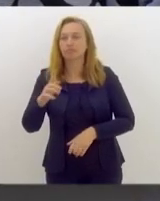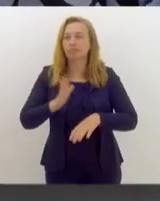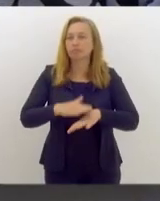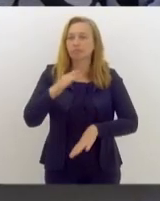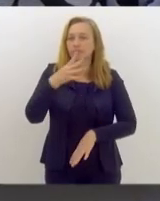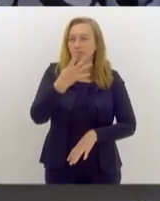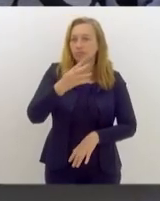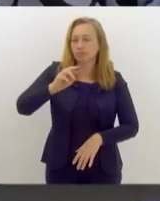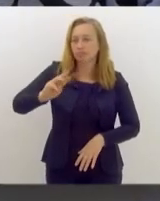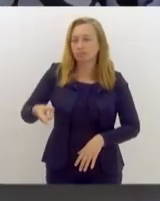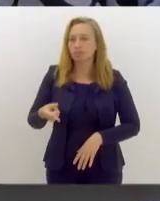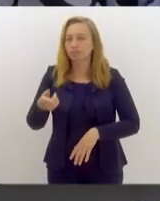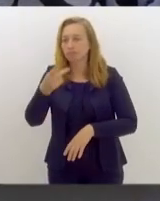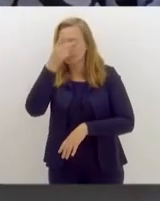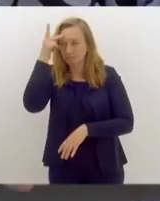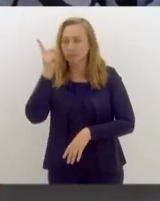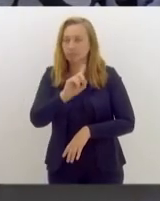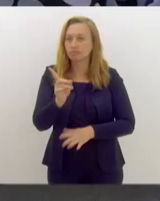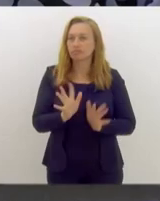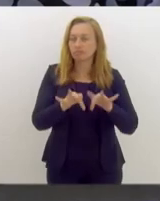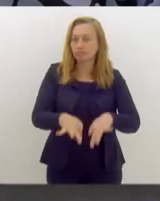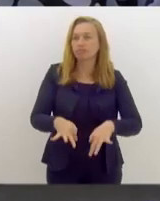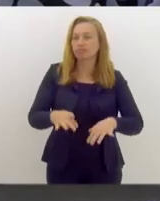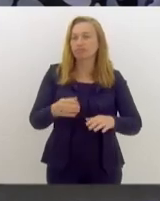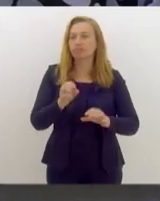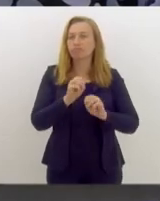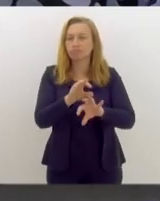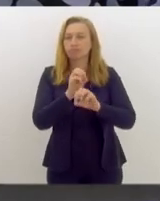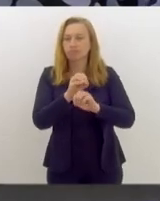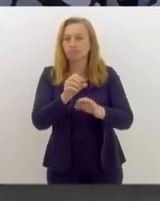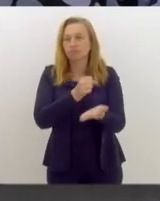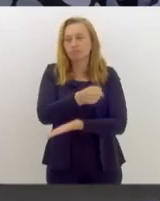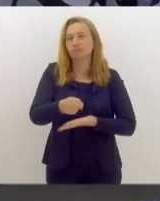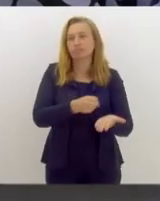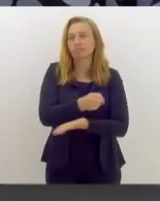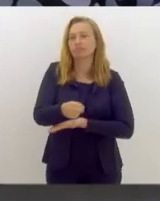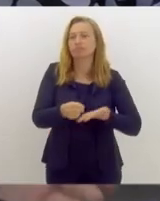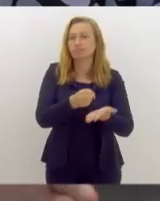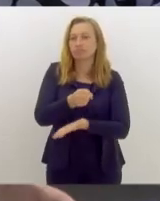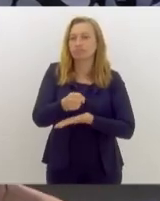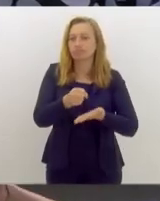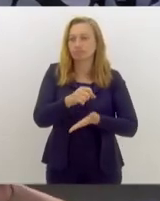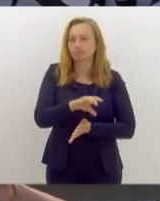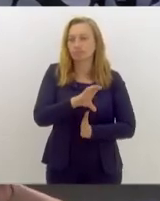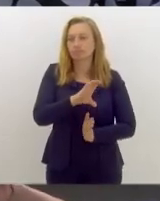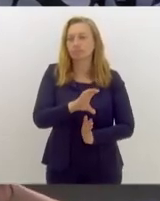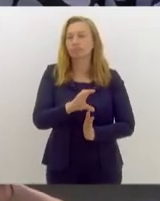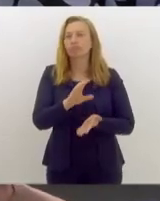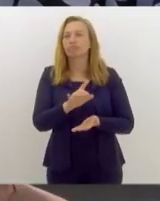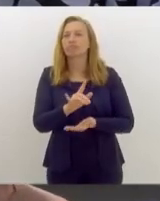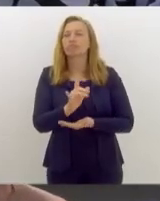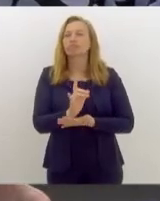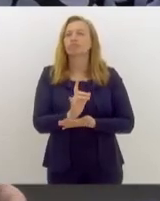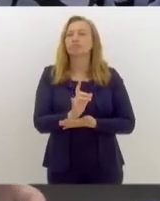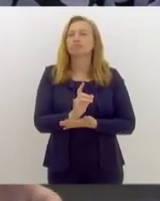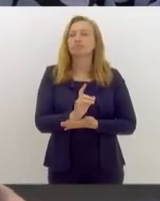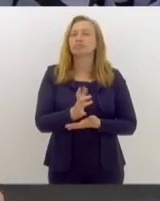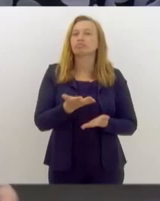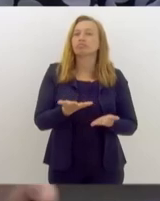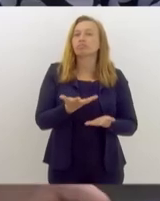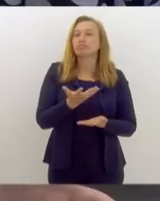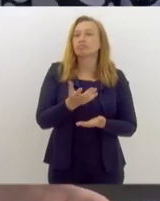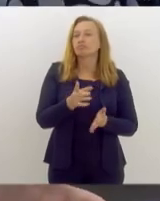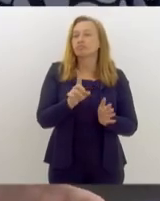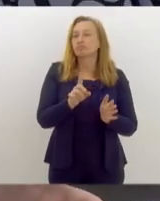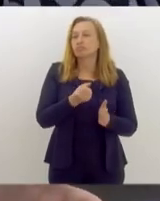pessoas que não concluíram a educação básica, as matrículas de educação de jovens e adultos se reduziram a quase